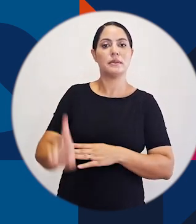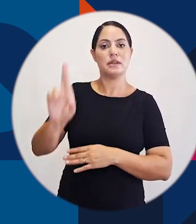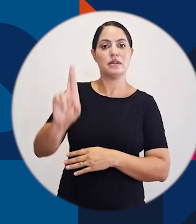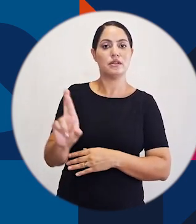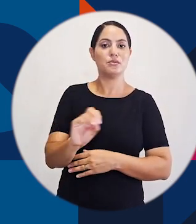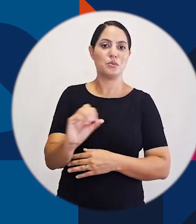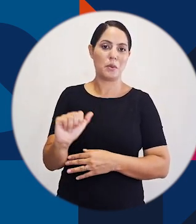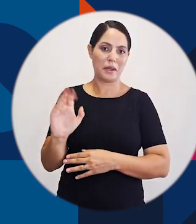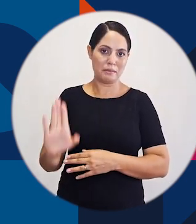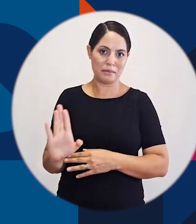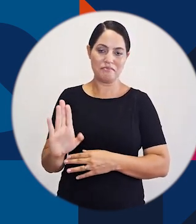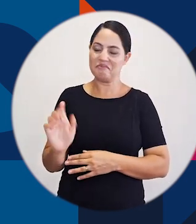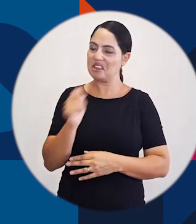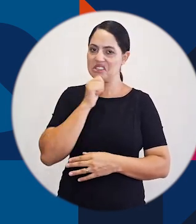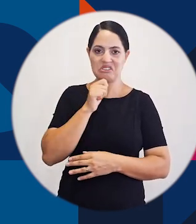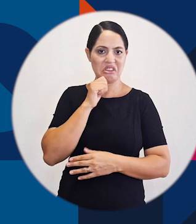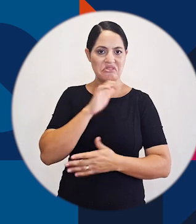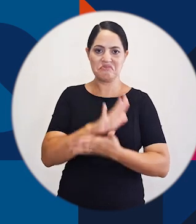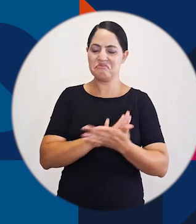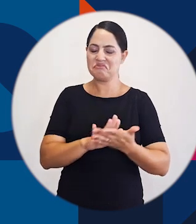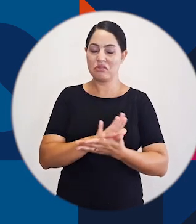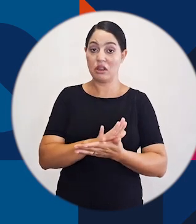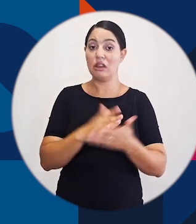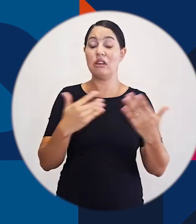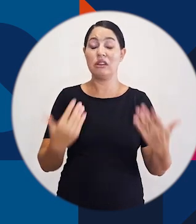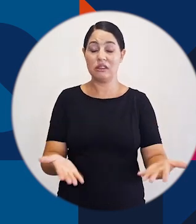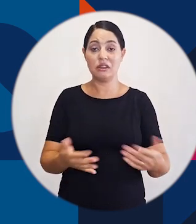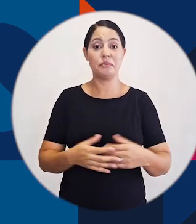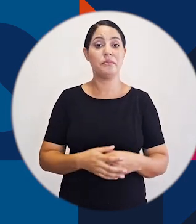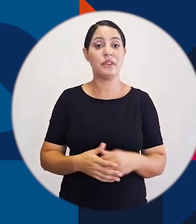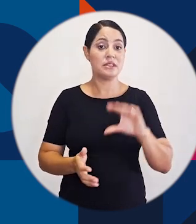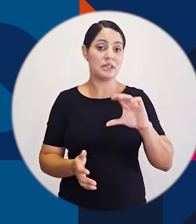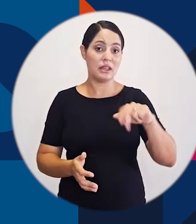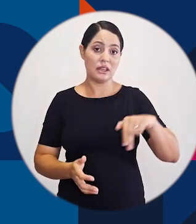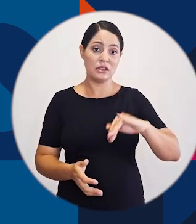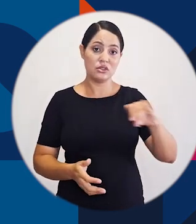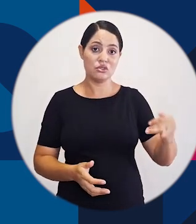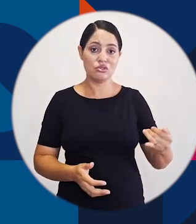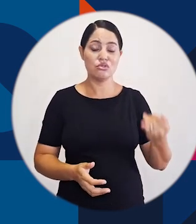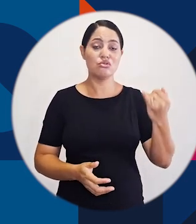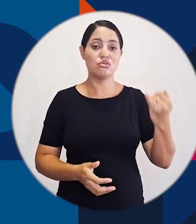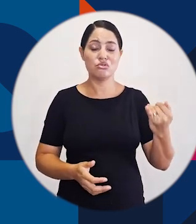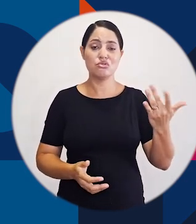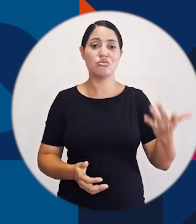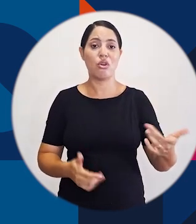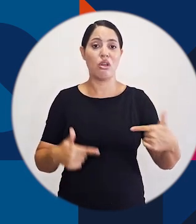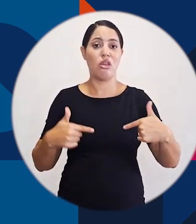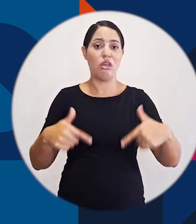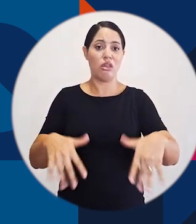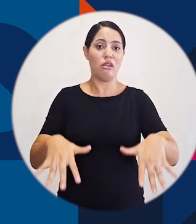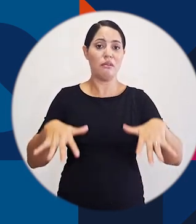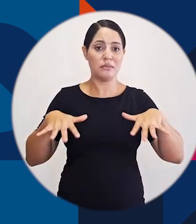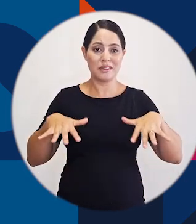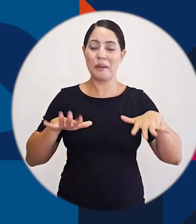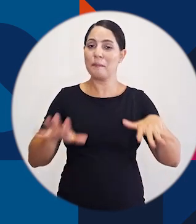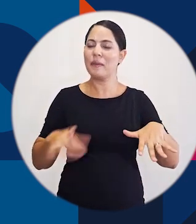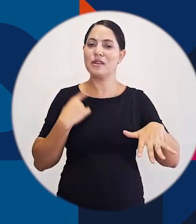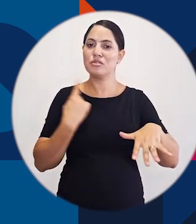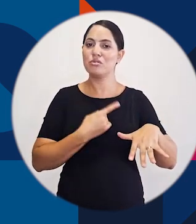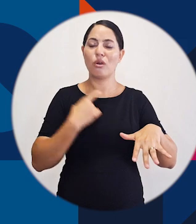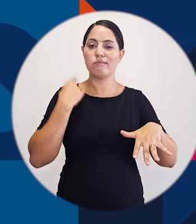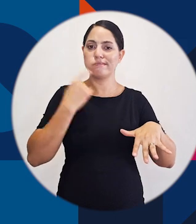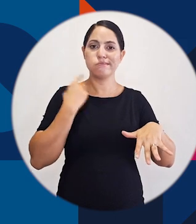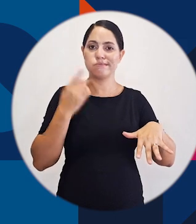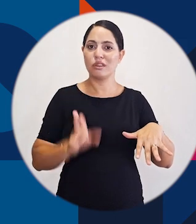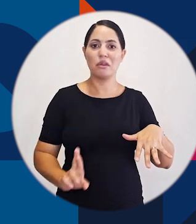conselheiros representantes da ordem. Portanto, esses atos normativos foram deliberados em plenário sem a